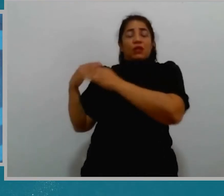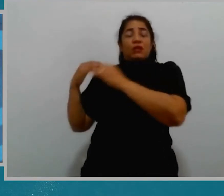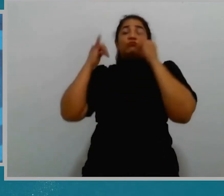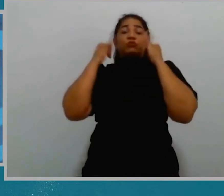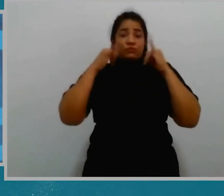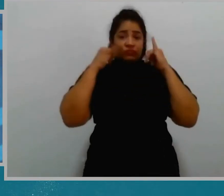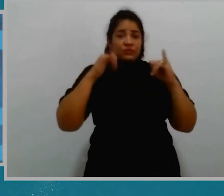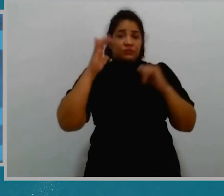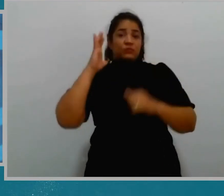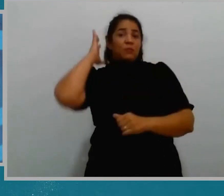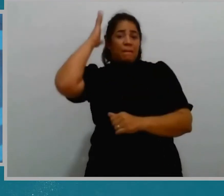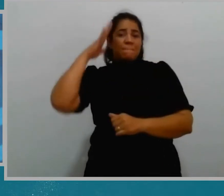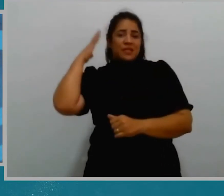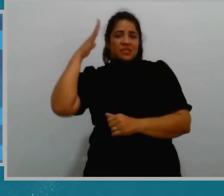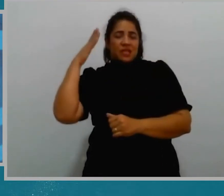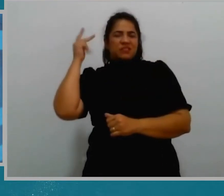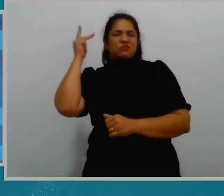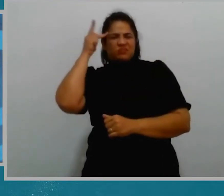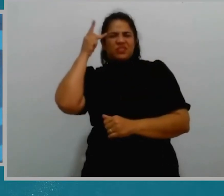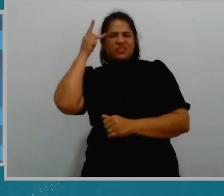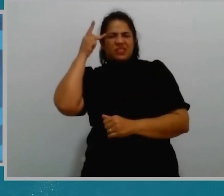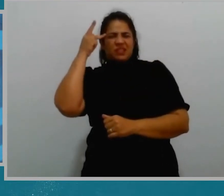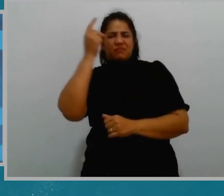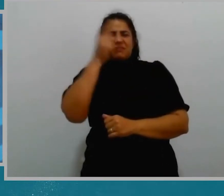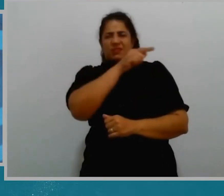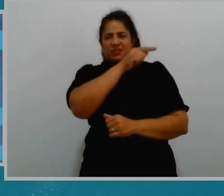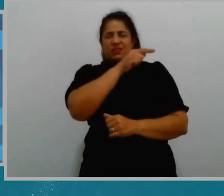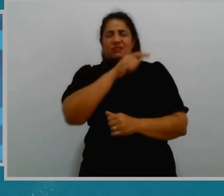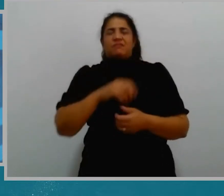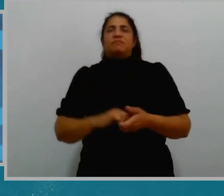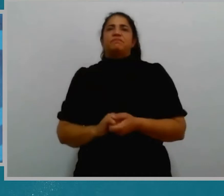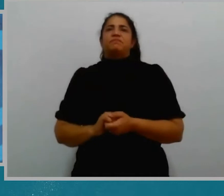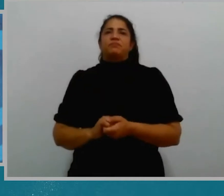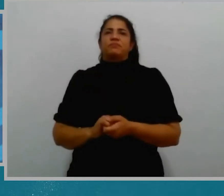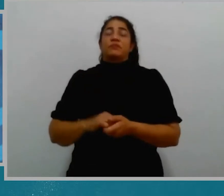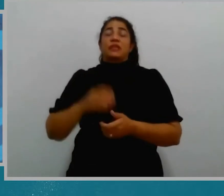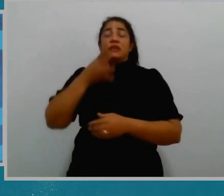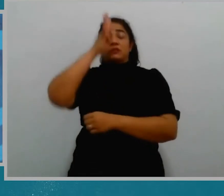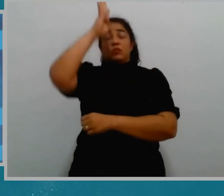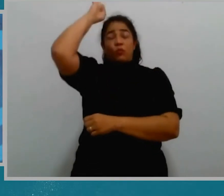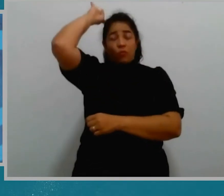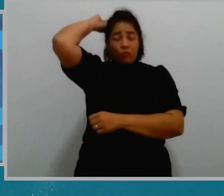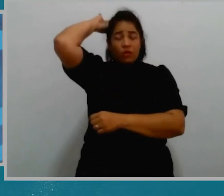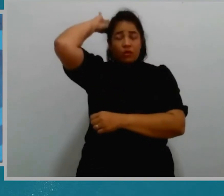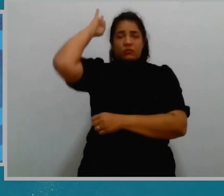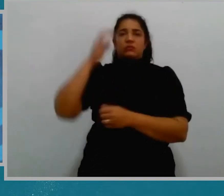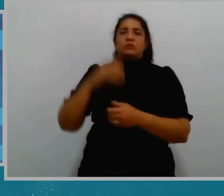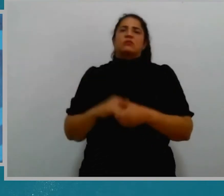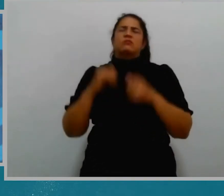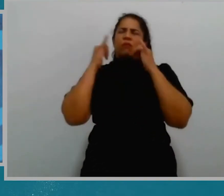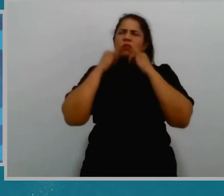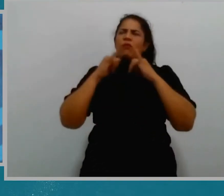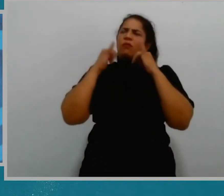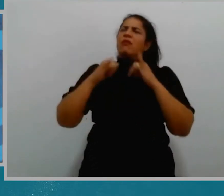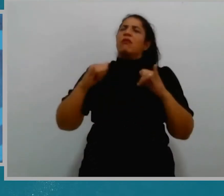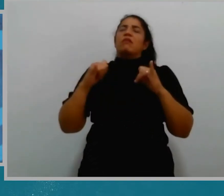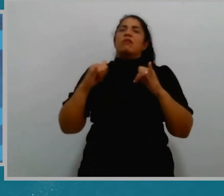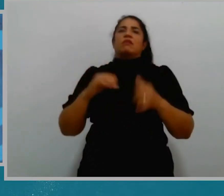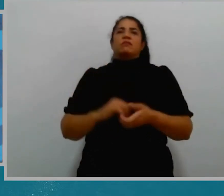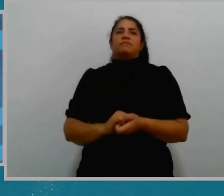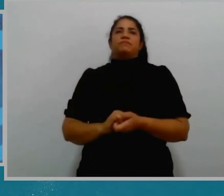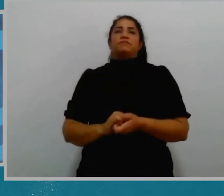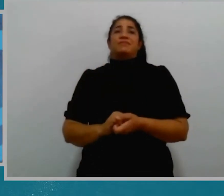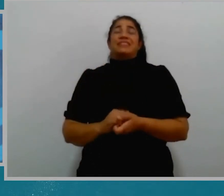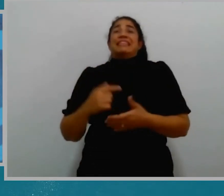Piracicaba, acho que é Romanos, ali dando uma palavra de Romanos, eu não me